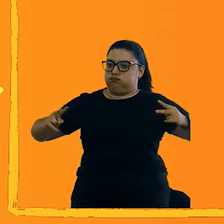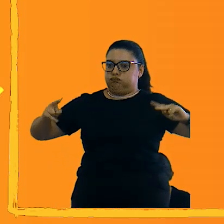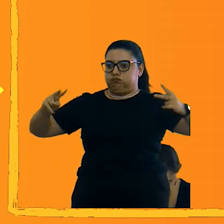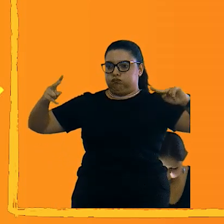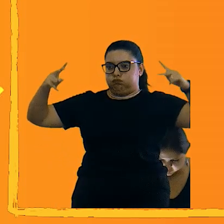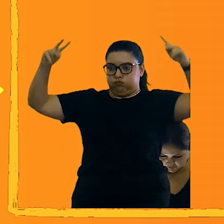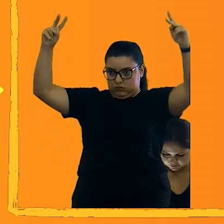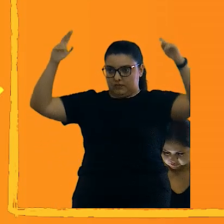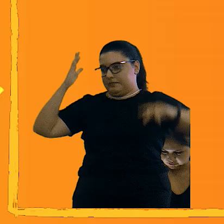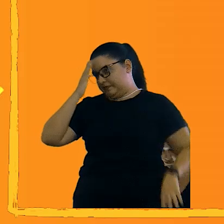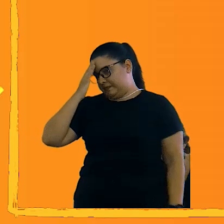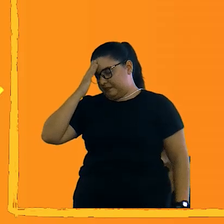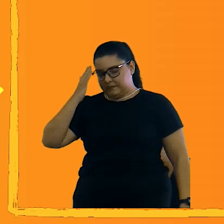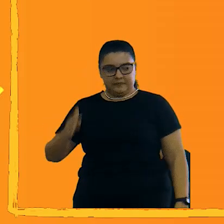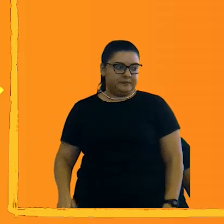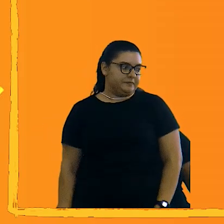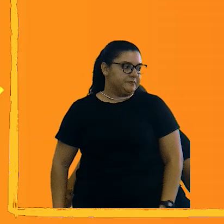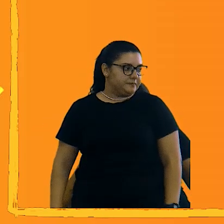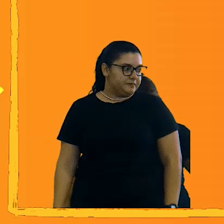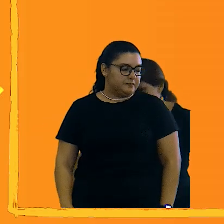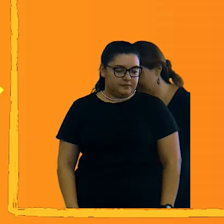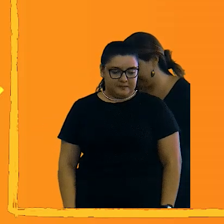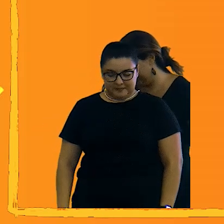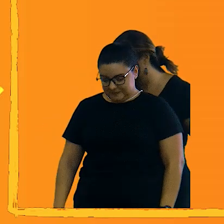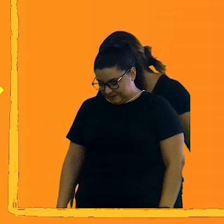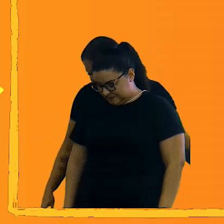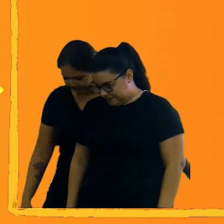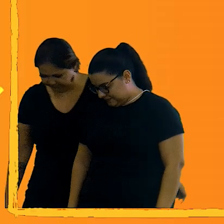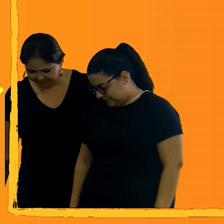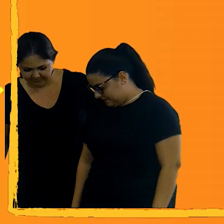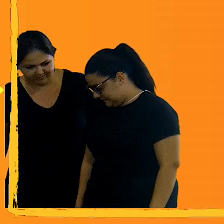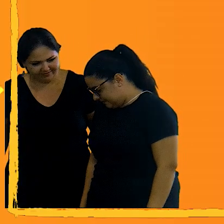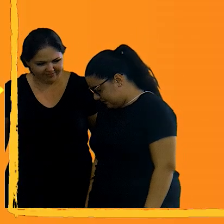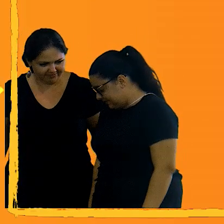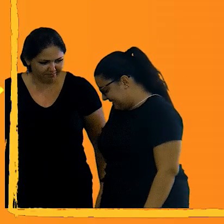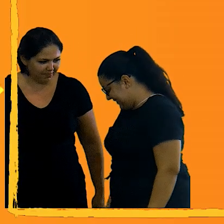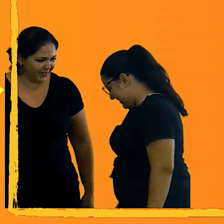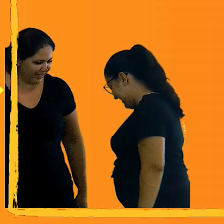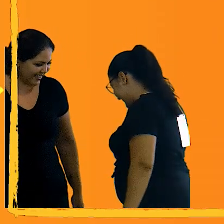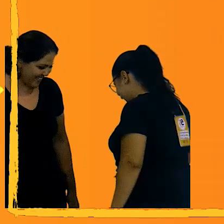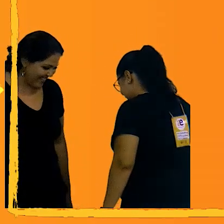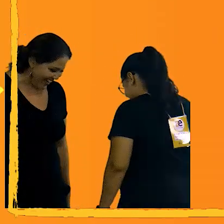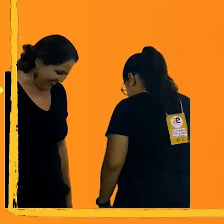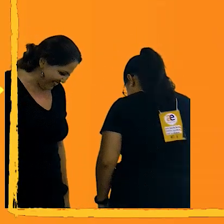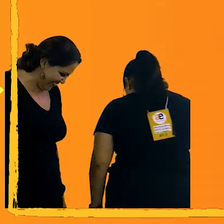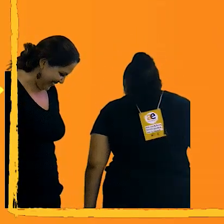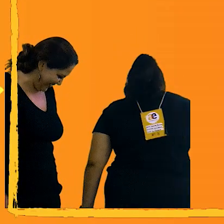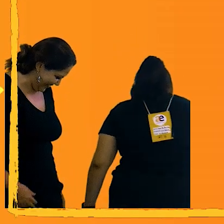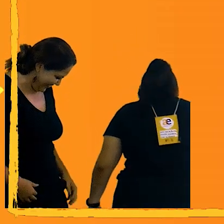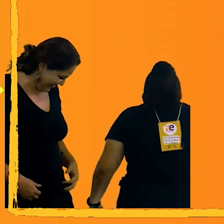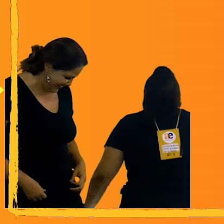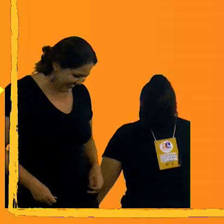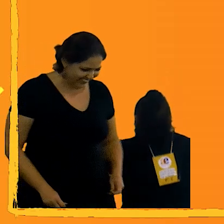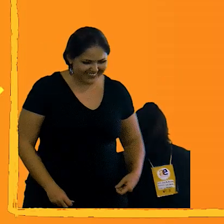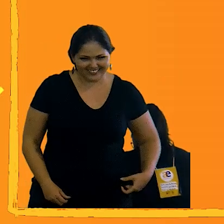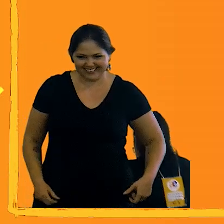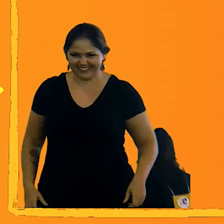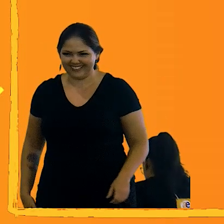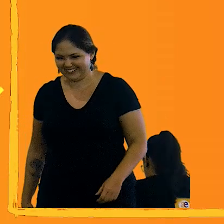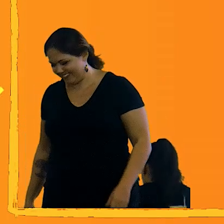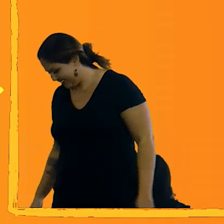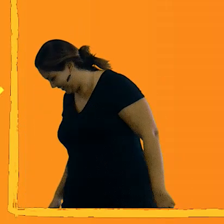grandezas diretamente proporcionais não esqueça disso tá falou em grandeza diretamente